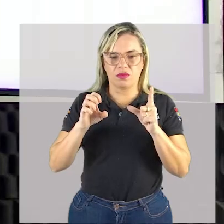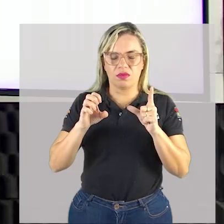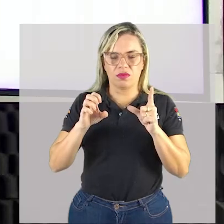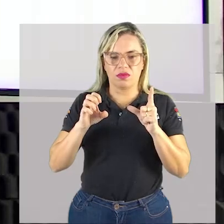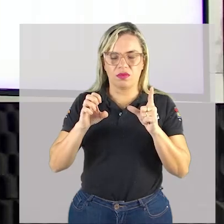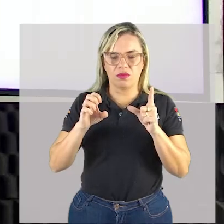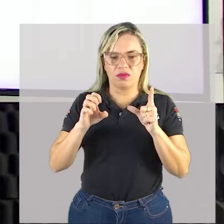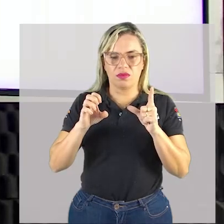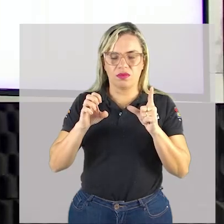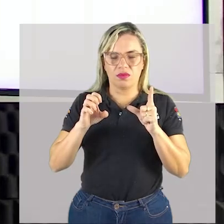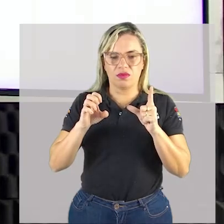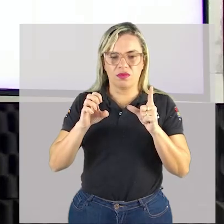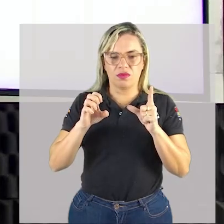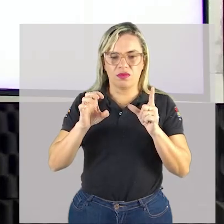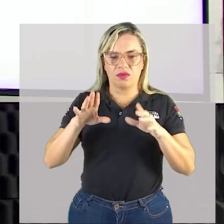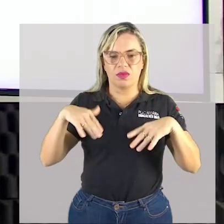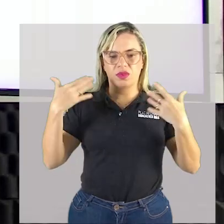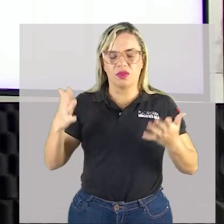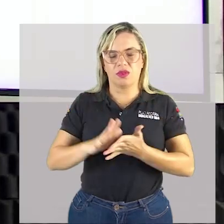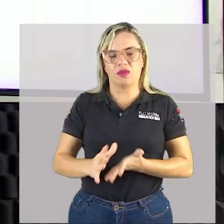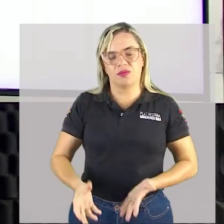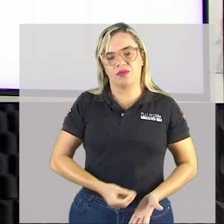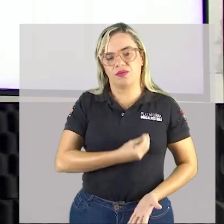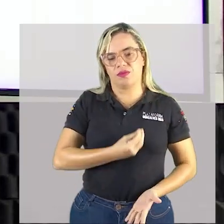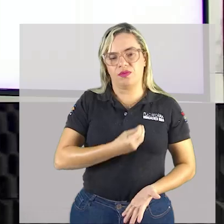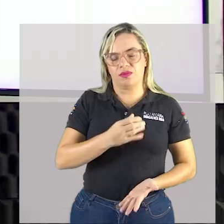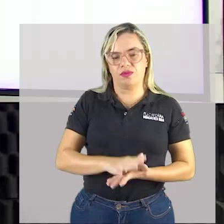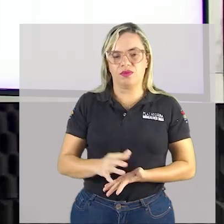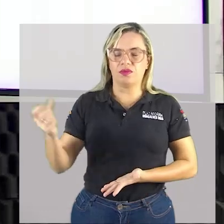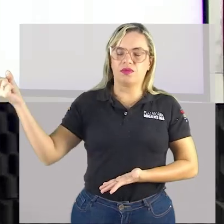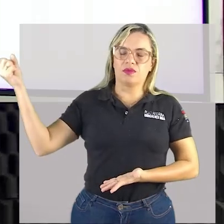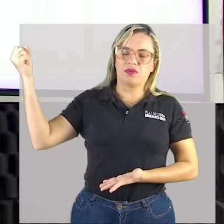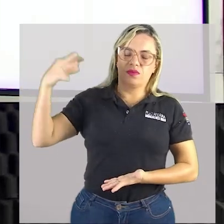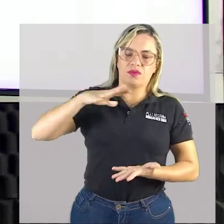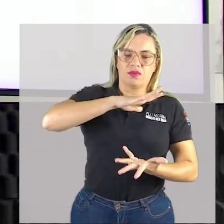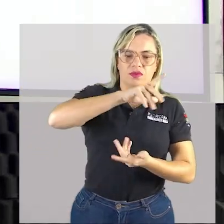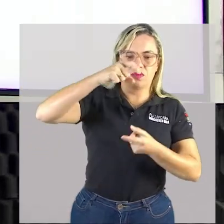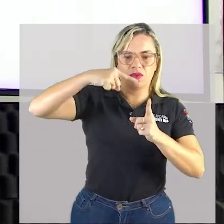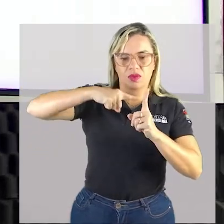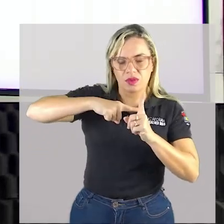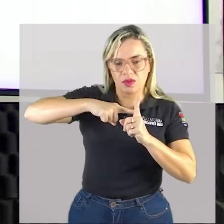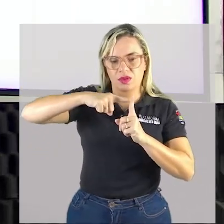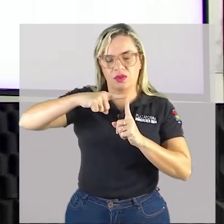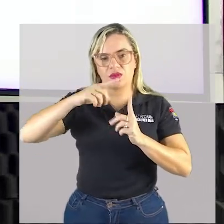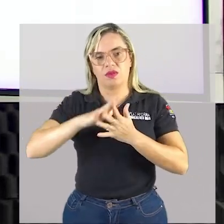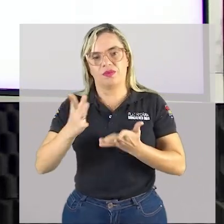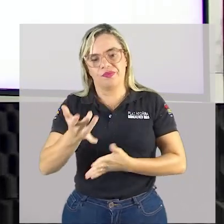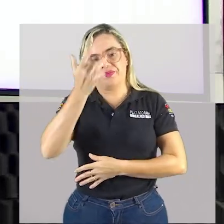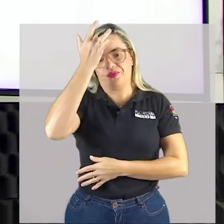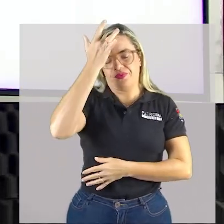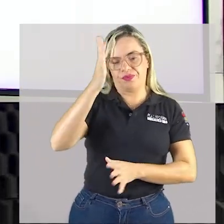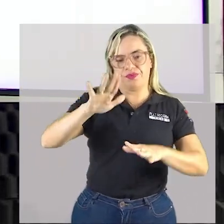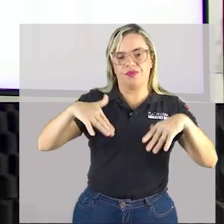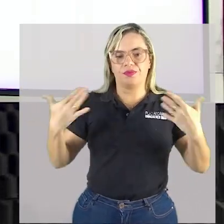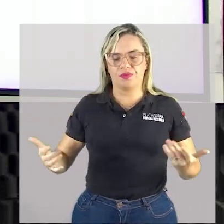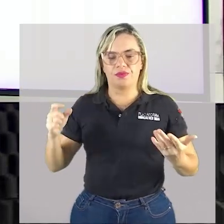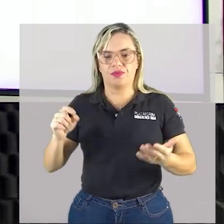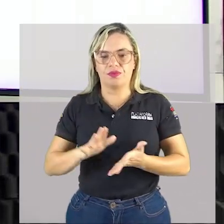a gente está vivendo o que ela está falando, a gente sabe aqui muito facilmente que é o aquecimento global,